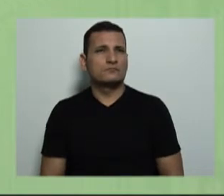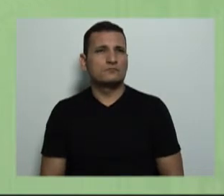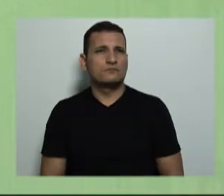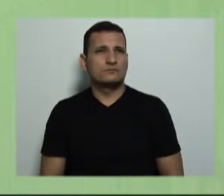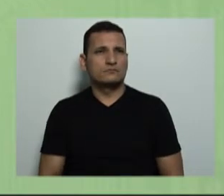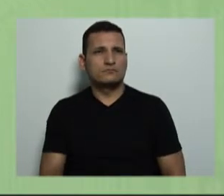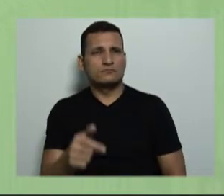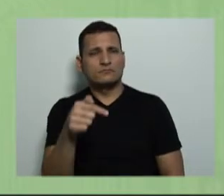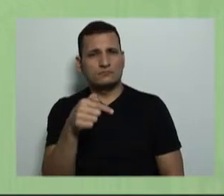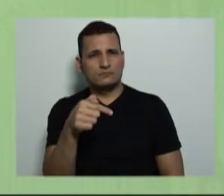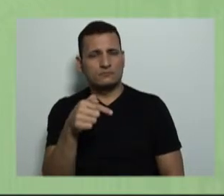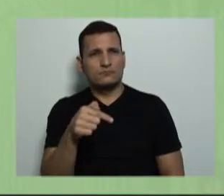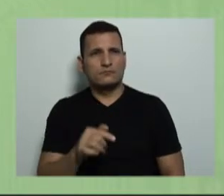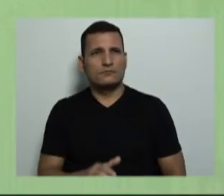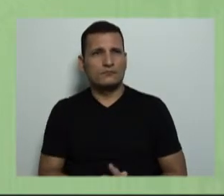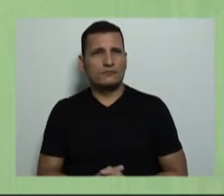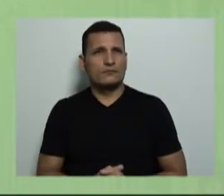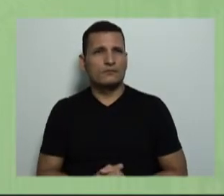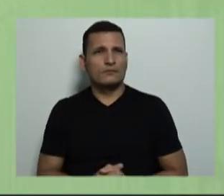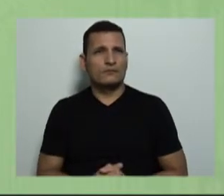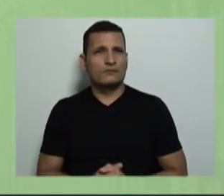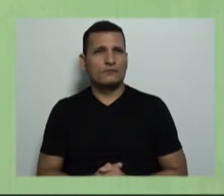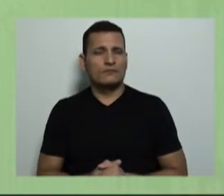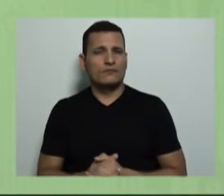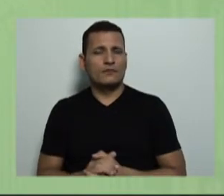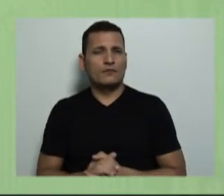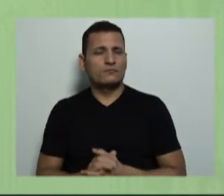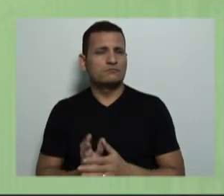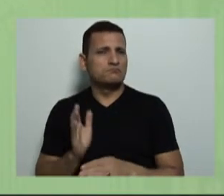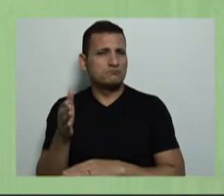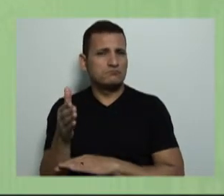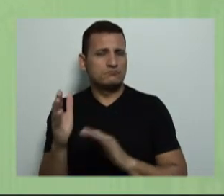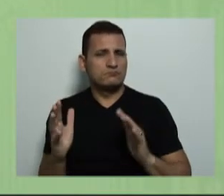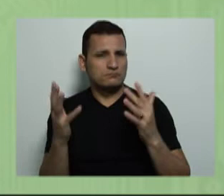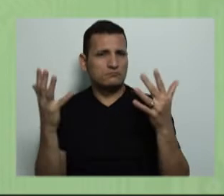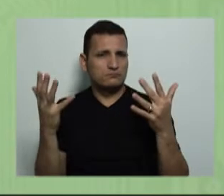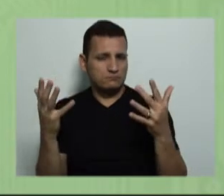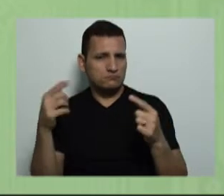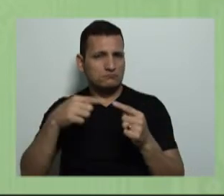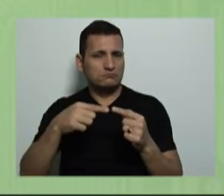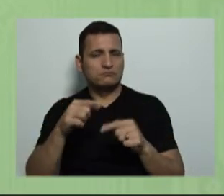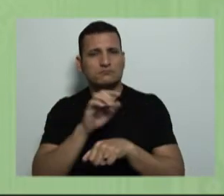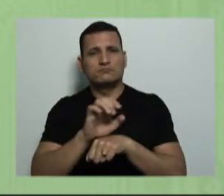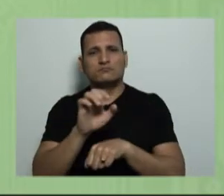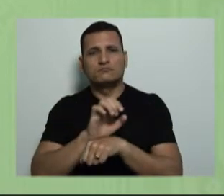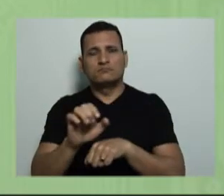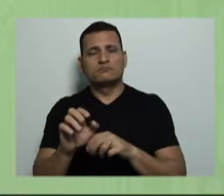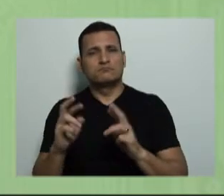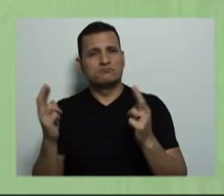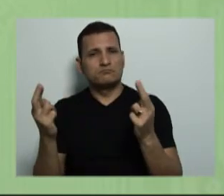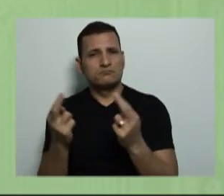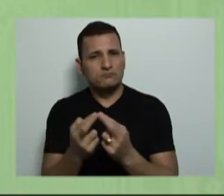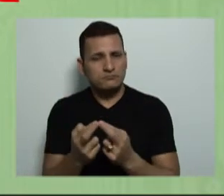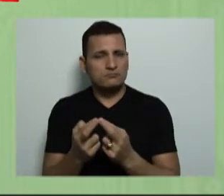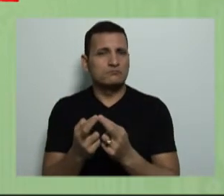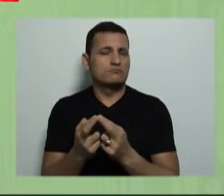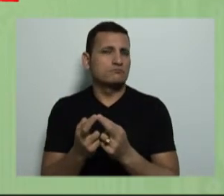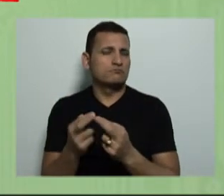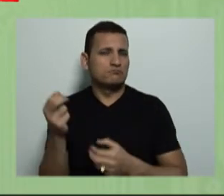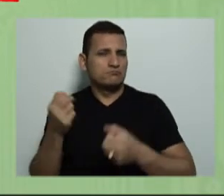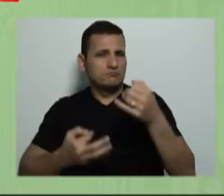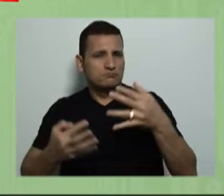Sétimo, participar de eventos relacionados ao estágio, incluindo-se as reuniões para tratar de